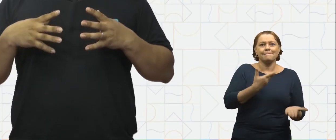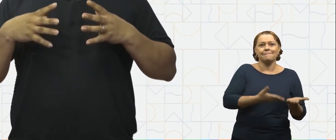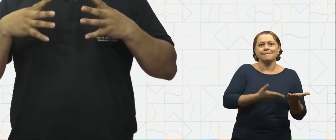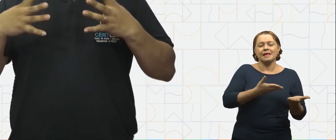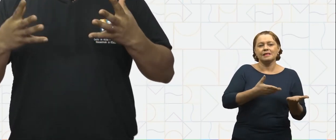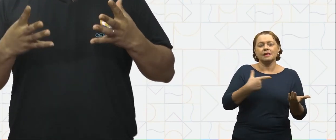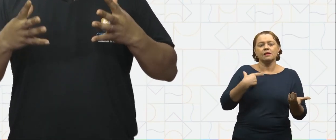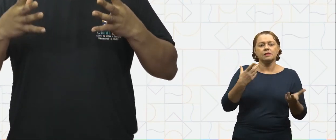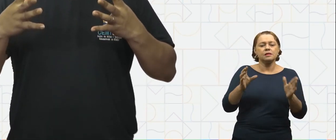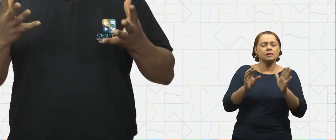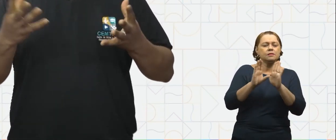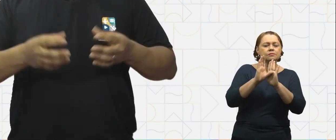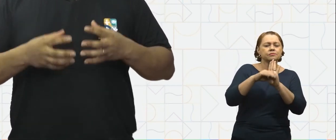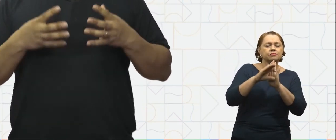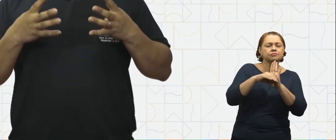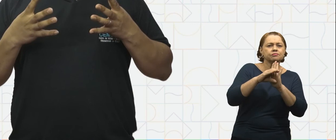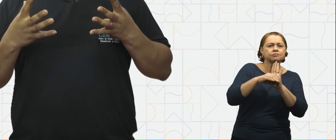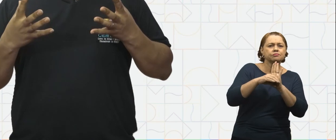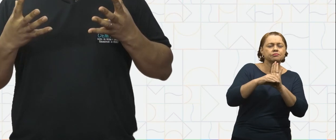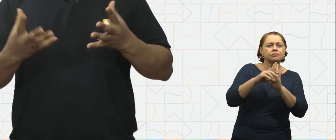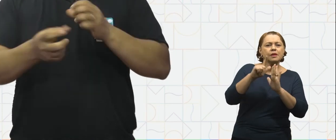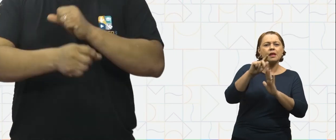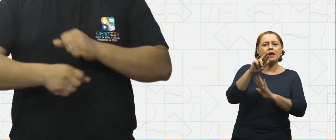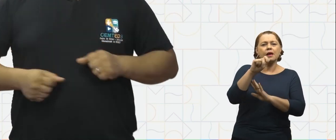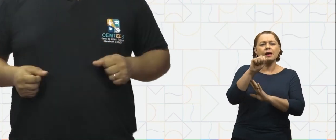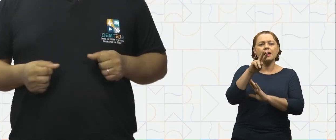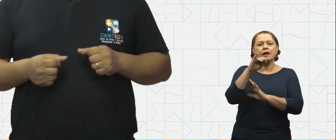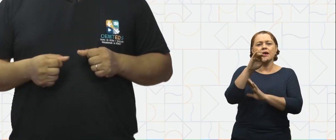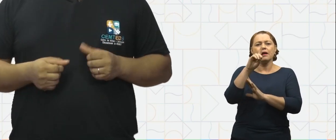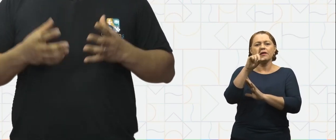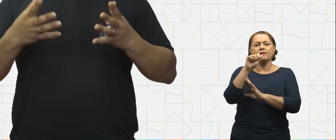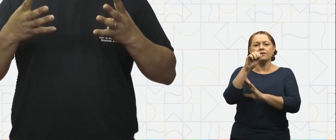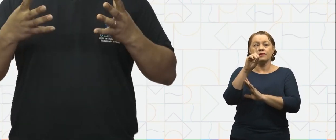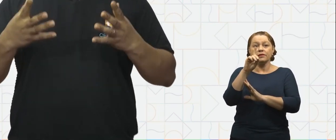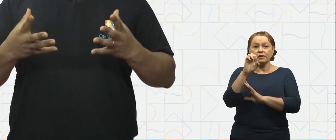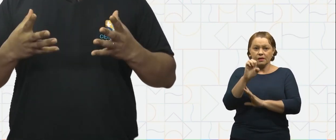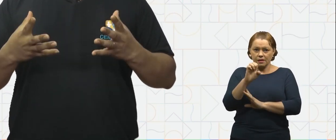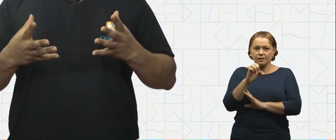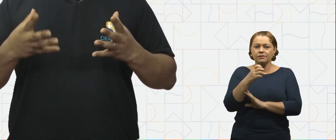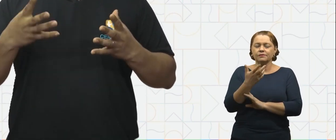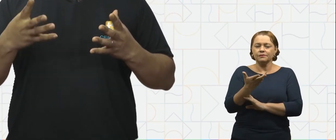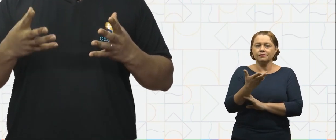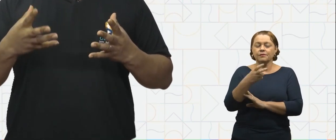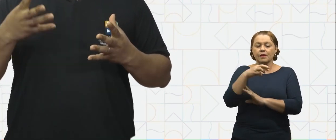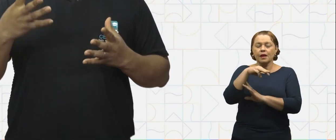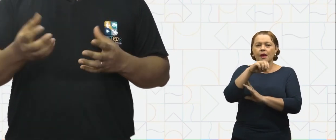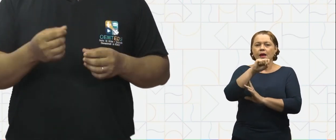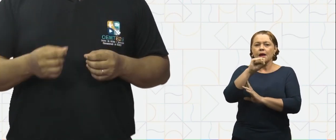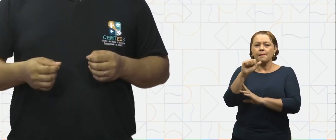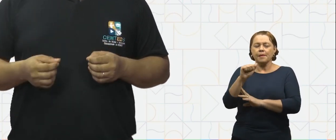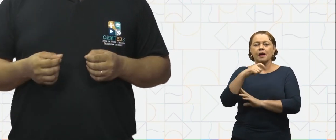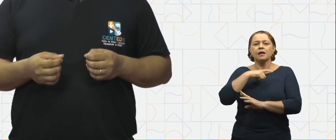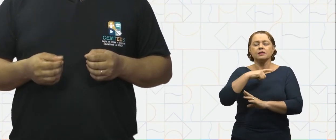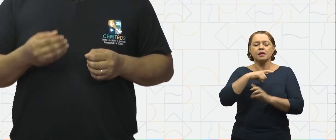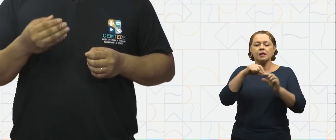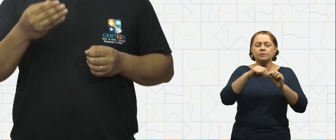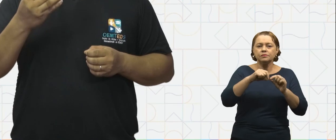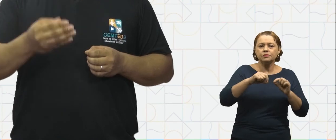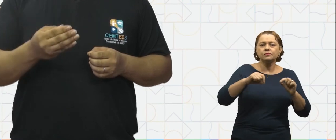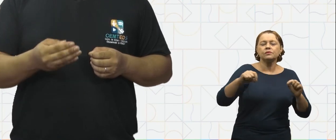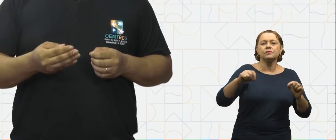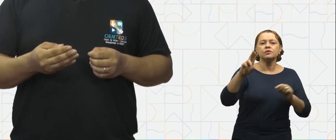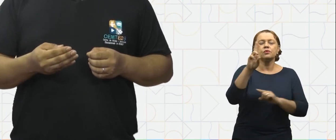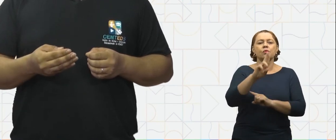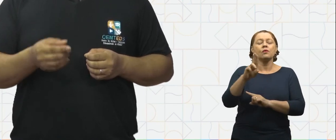ele formulou a teoria gravitacional. A massa possui um sistema de medida com